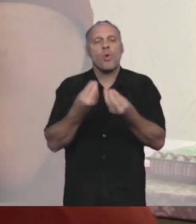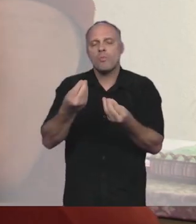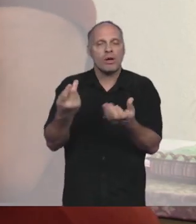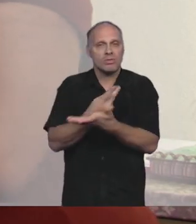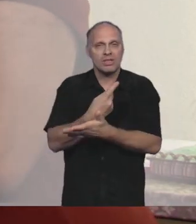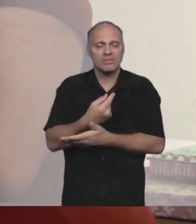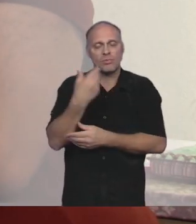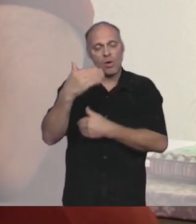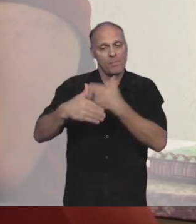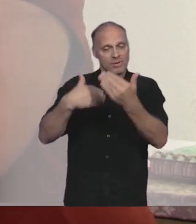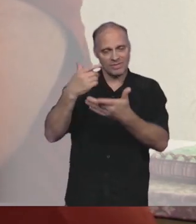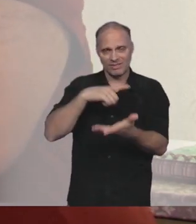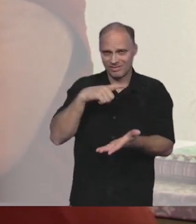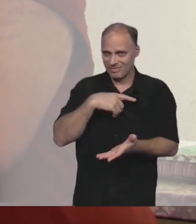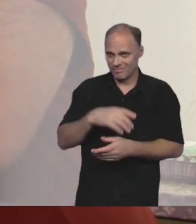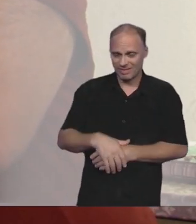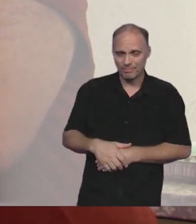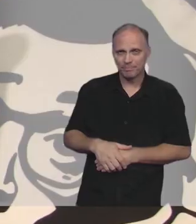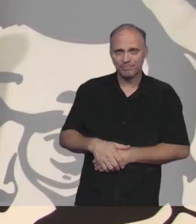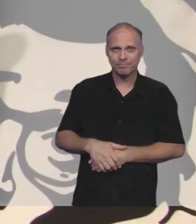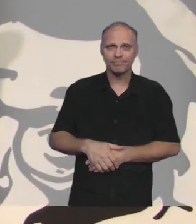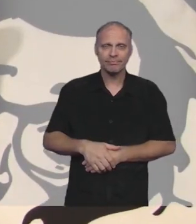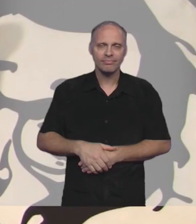Bom, o